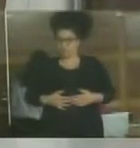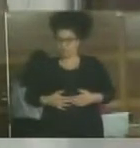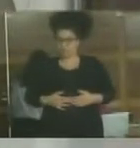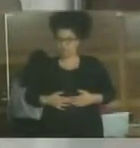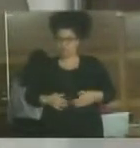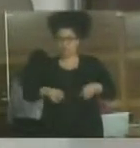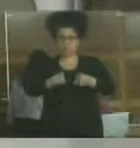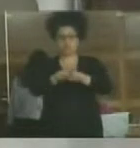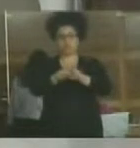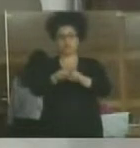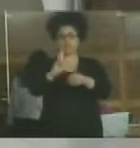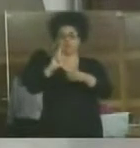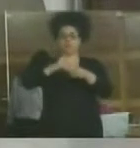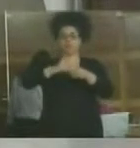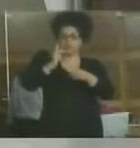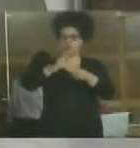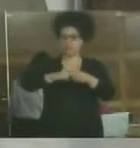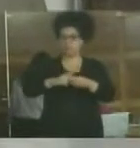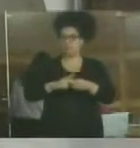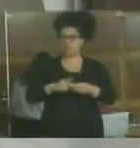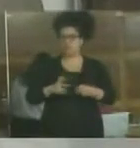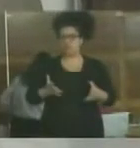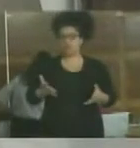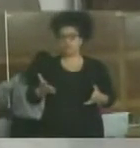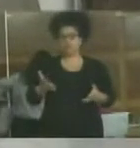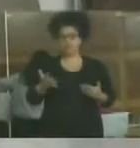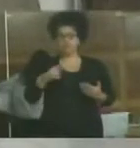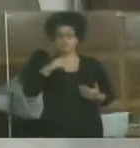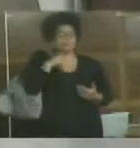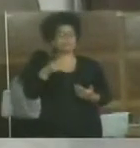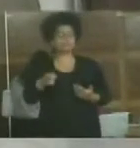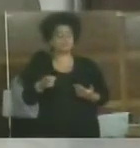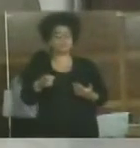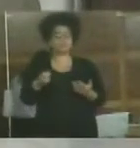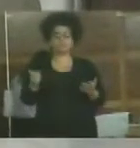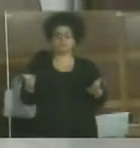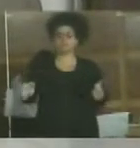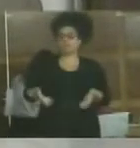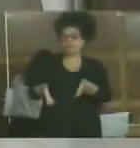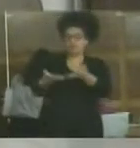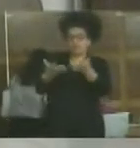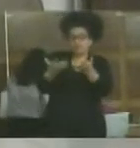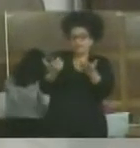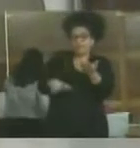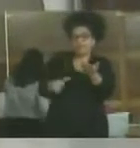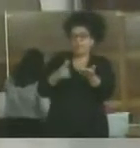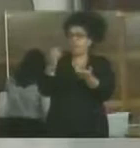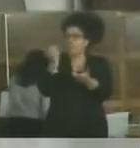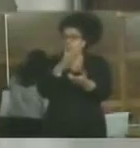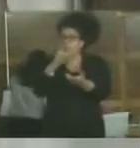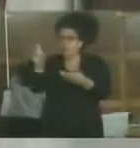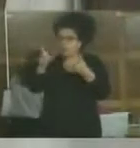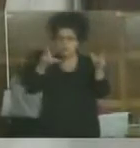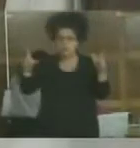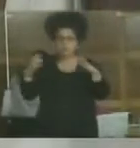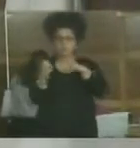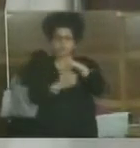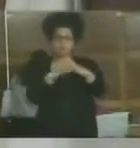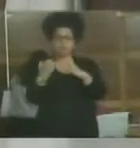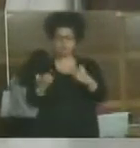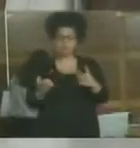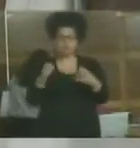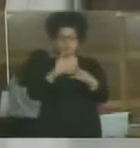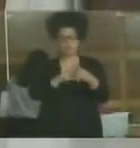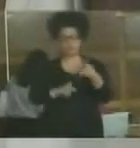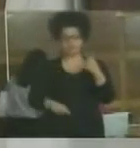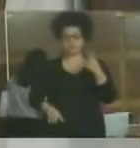da Petrobras. E não se investiram mais, não trouxeram novas empresas aqui para Angra dos Reis, porque ficaram só dependendo